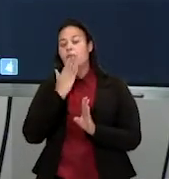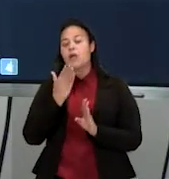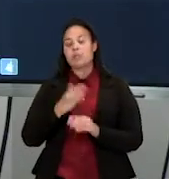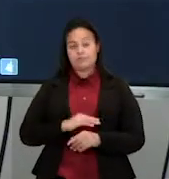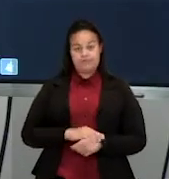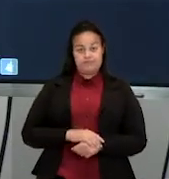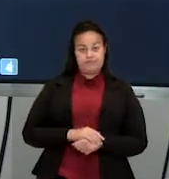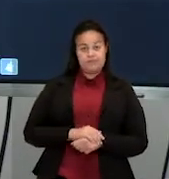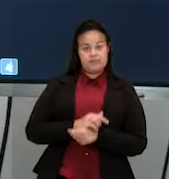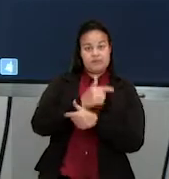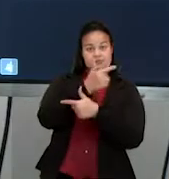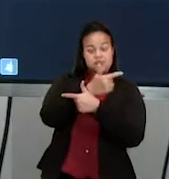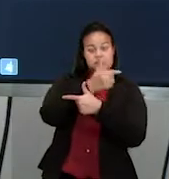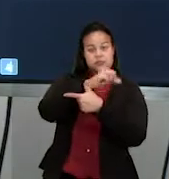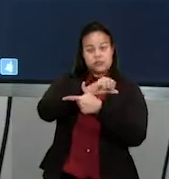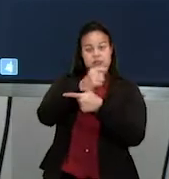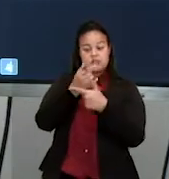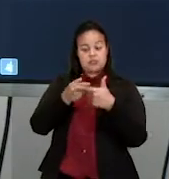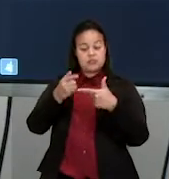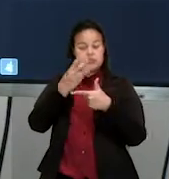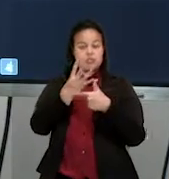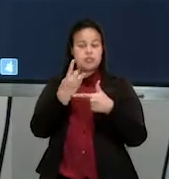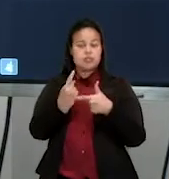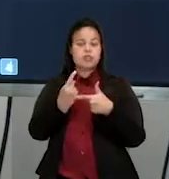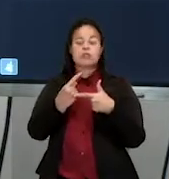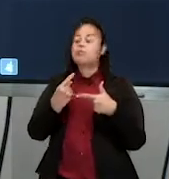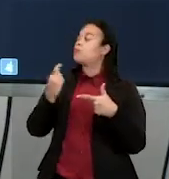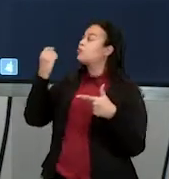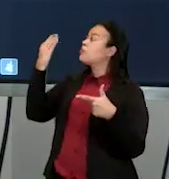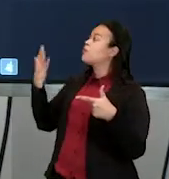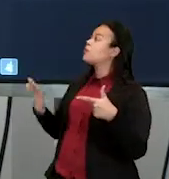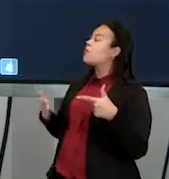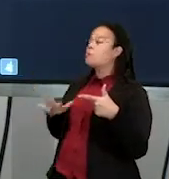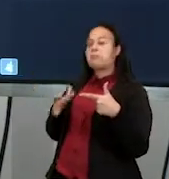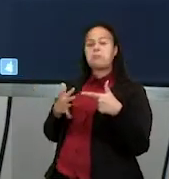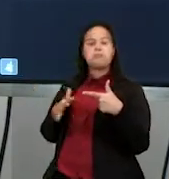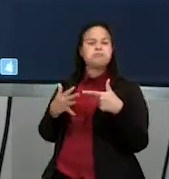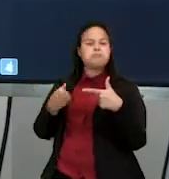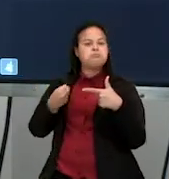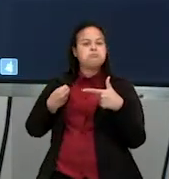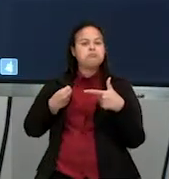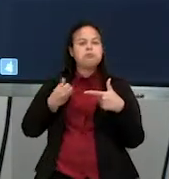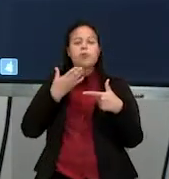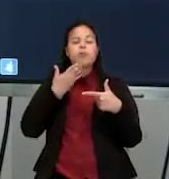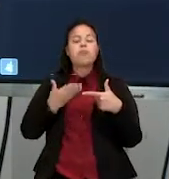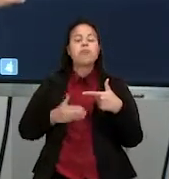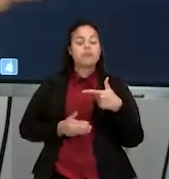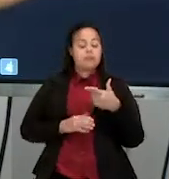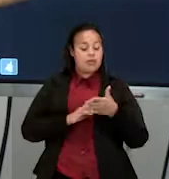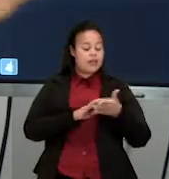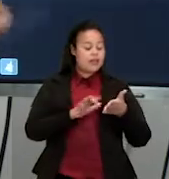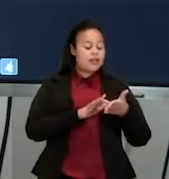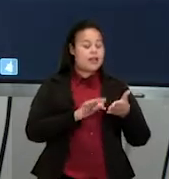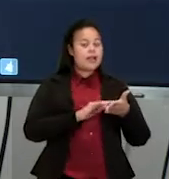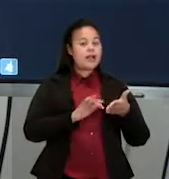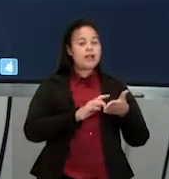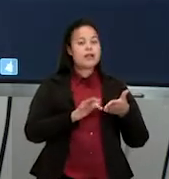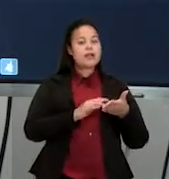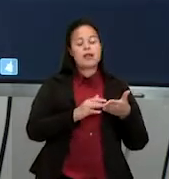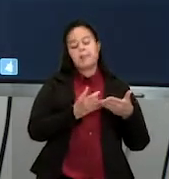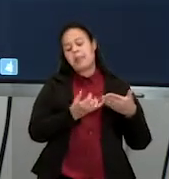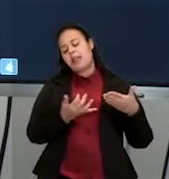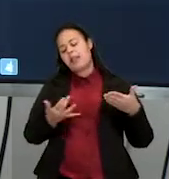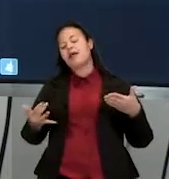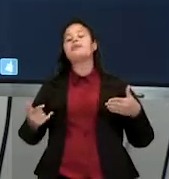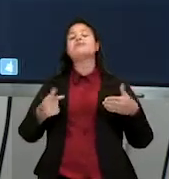29 dividido por 41, e aqui vai dar um número aproximado, tá vendo? Aqui na sua calculadora vai ter até mais algarismos,